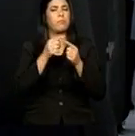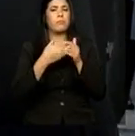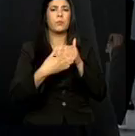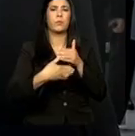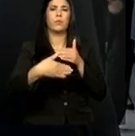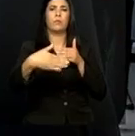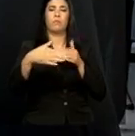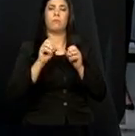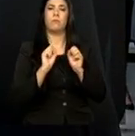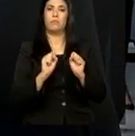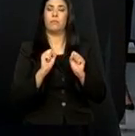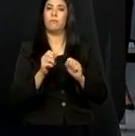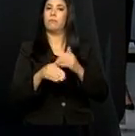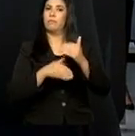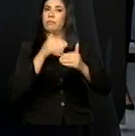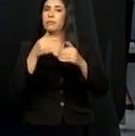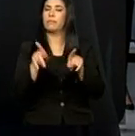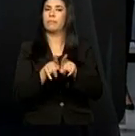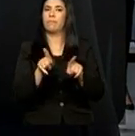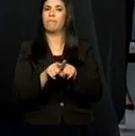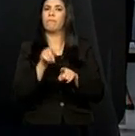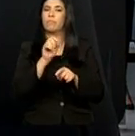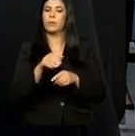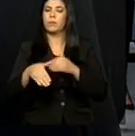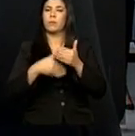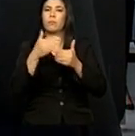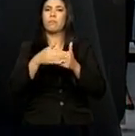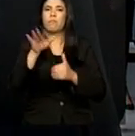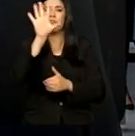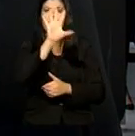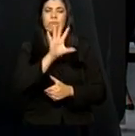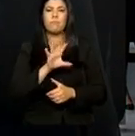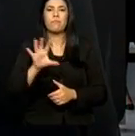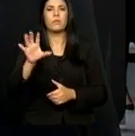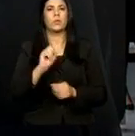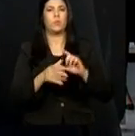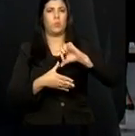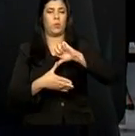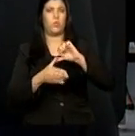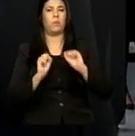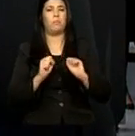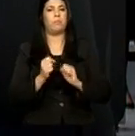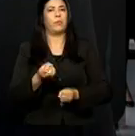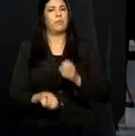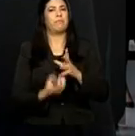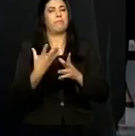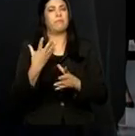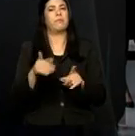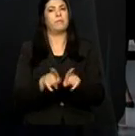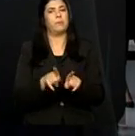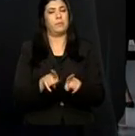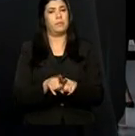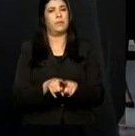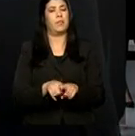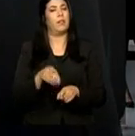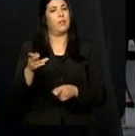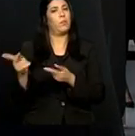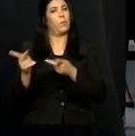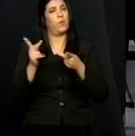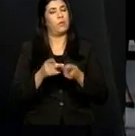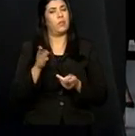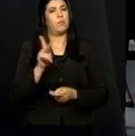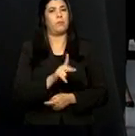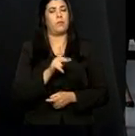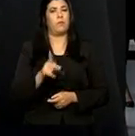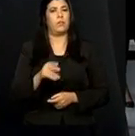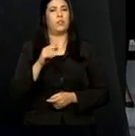partida para que o desenvolvimento regional seja colocado em um novo patamar entre esses atores. Esse é o nosso convidado, professor